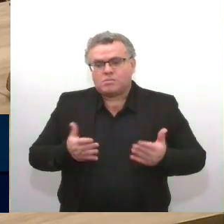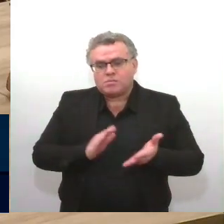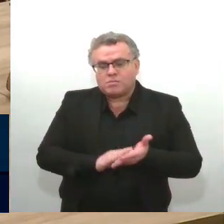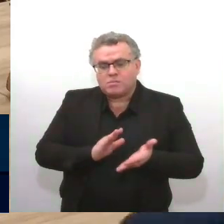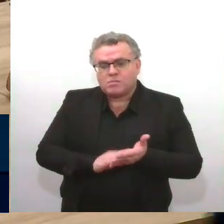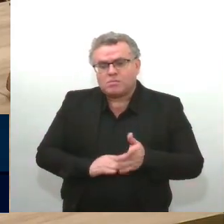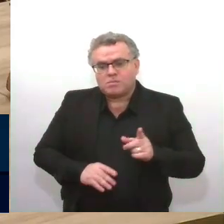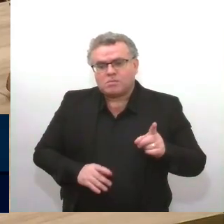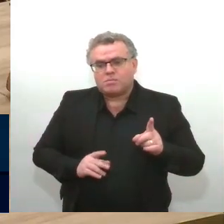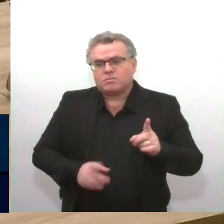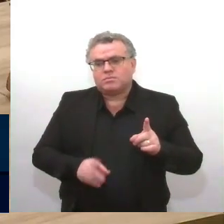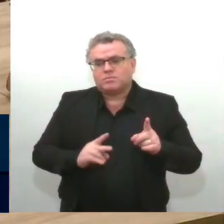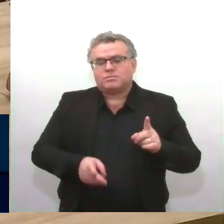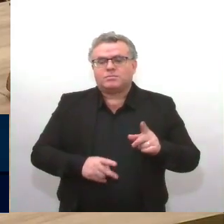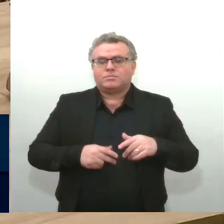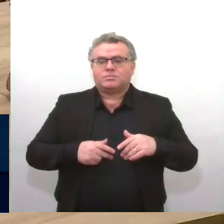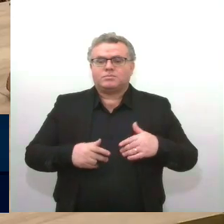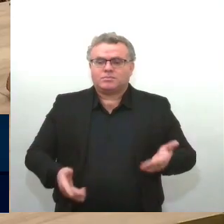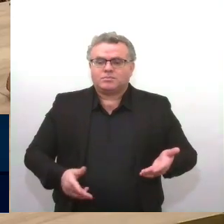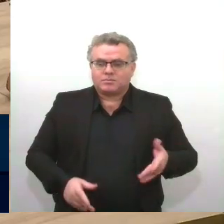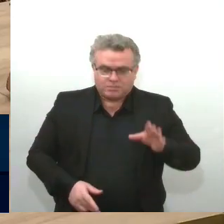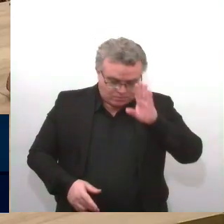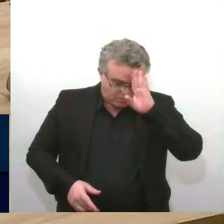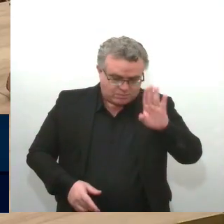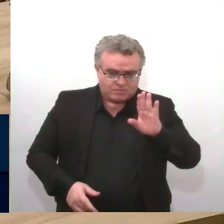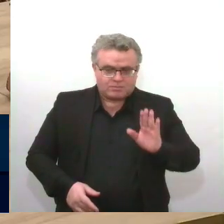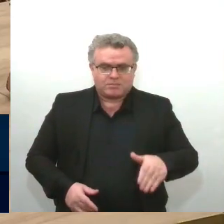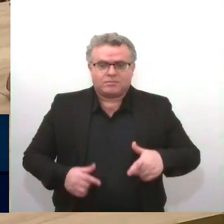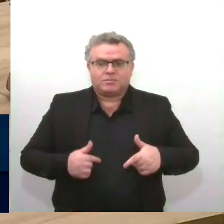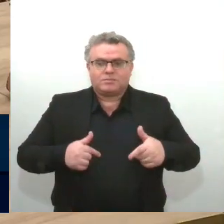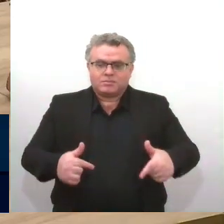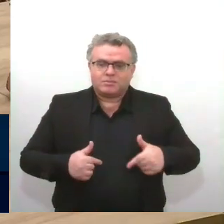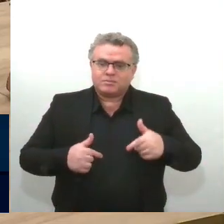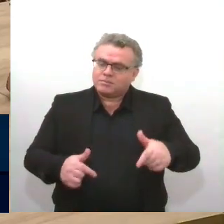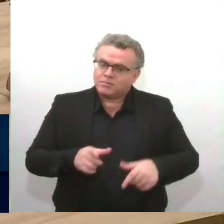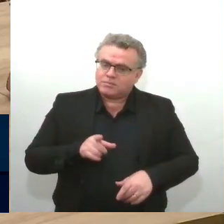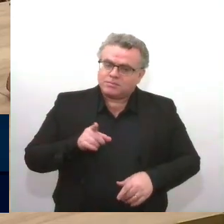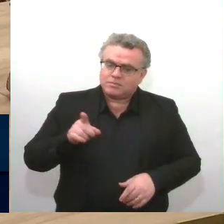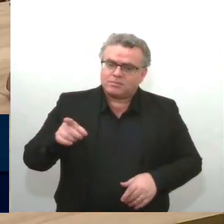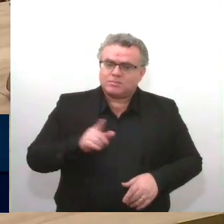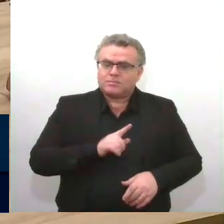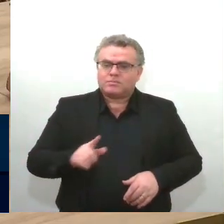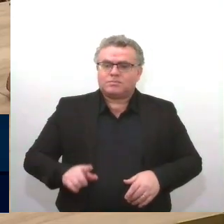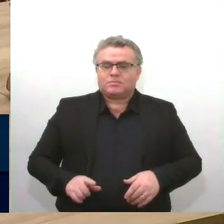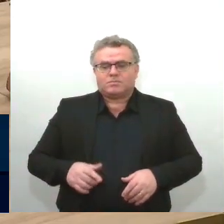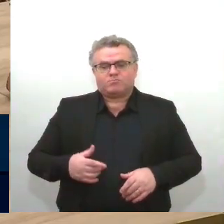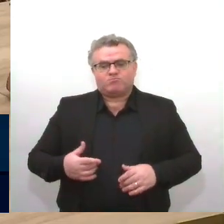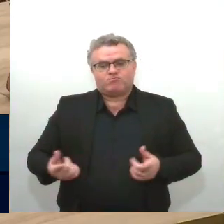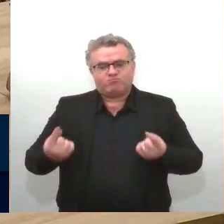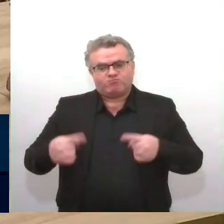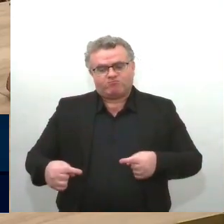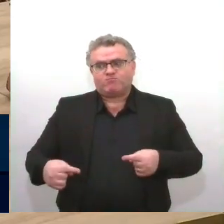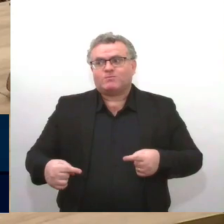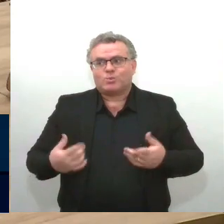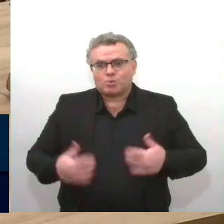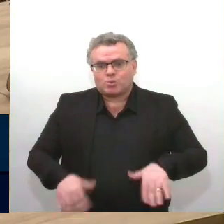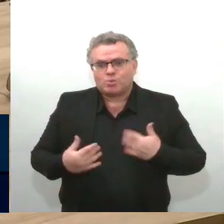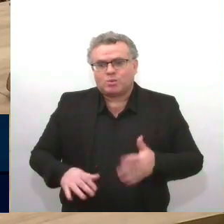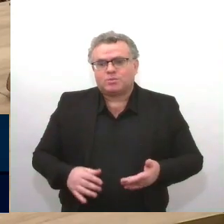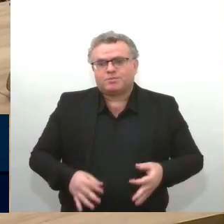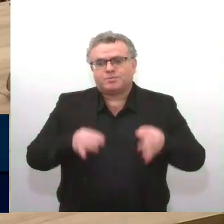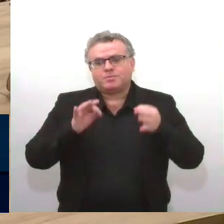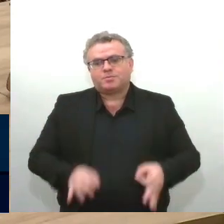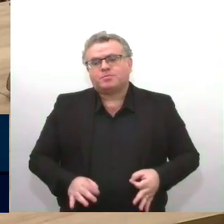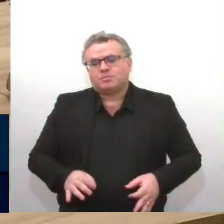Principalmente enfrentando esse governo atual isso para mim eu tenho certeza que nós nesse ano ainda